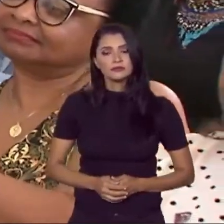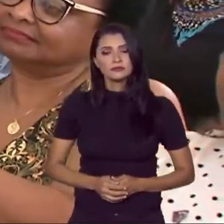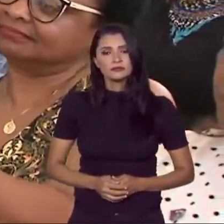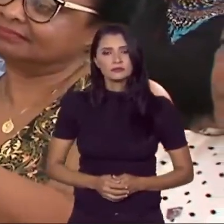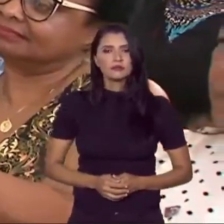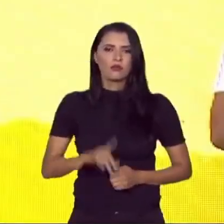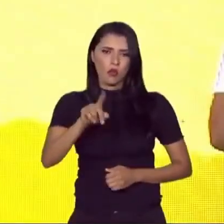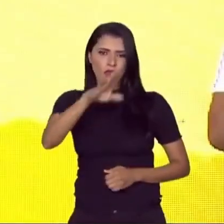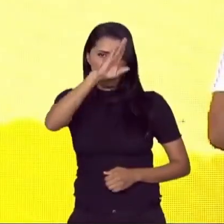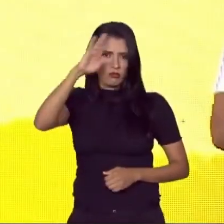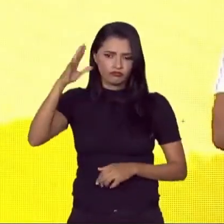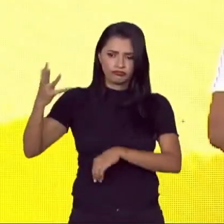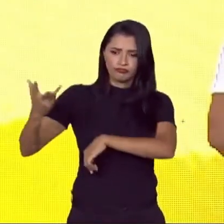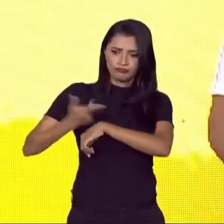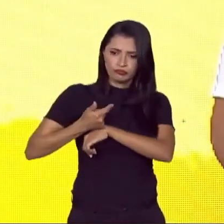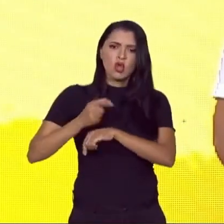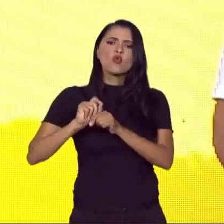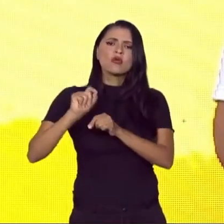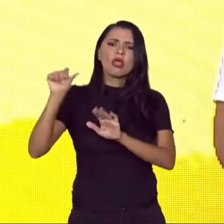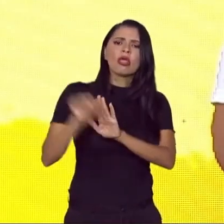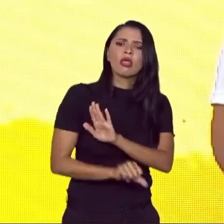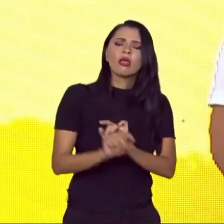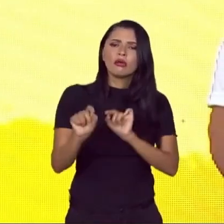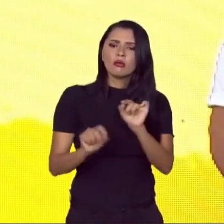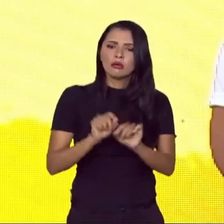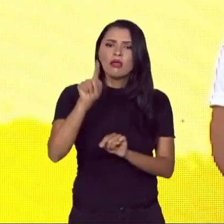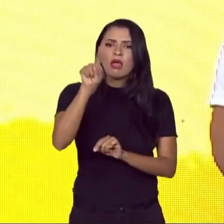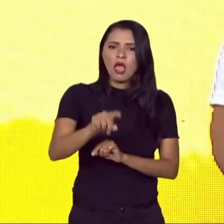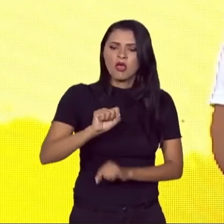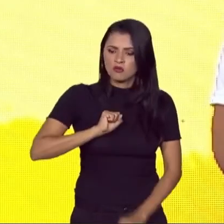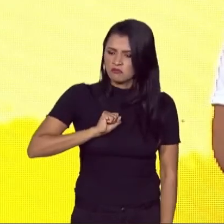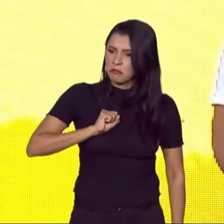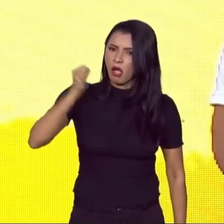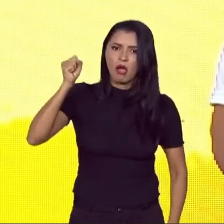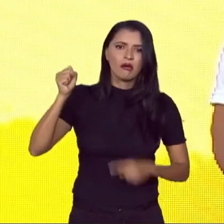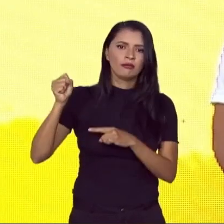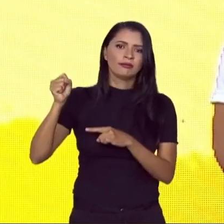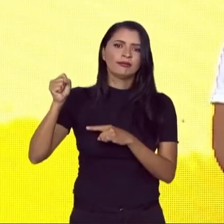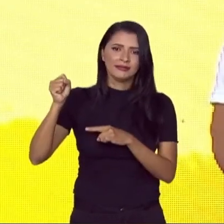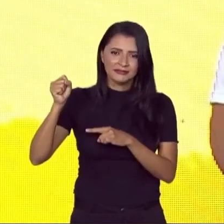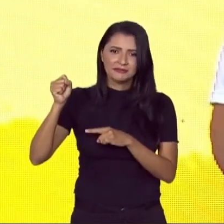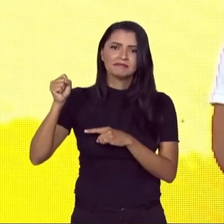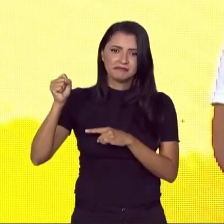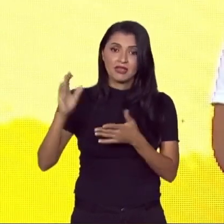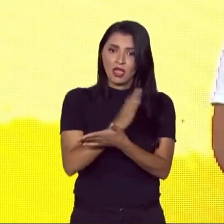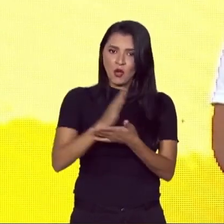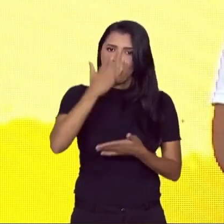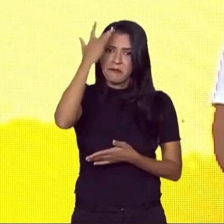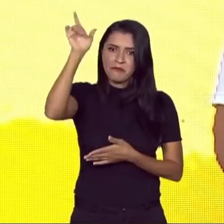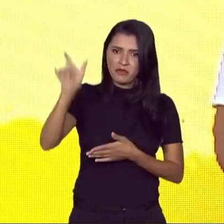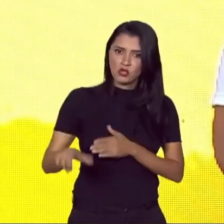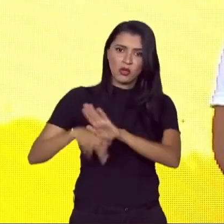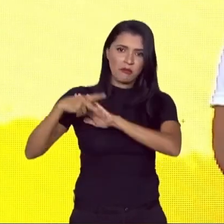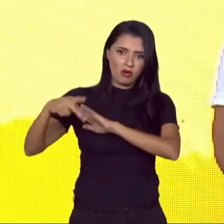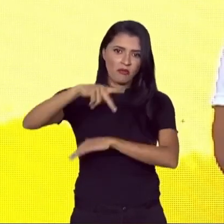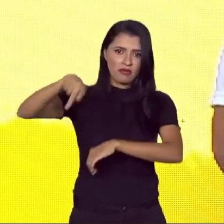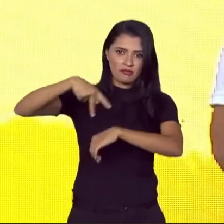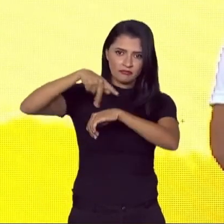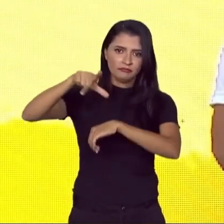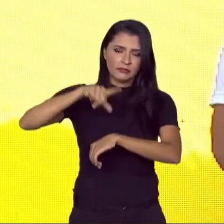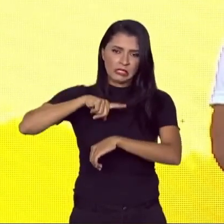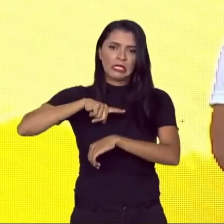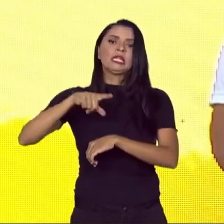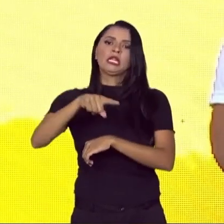O que faz cair a qualidade acadêmica é o ódio que algumas pessoas deste país